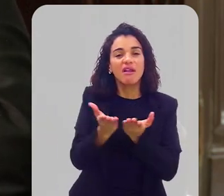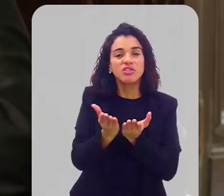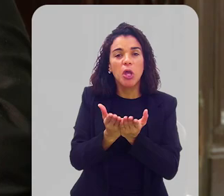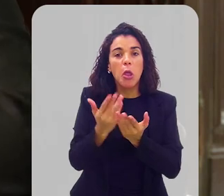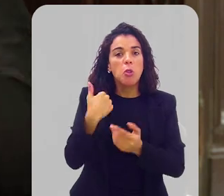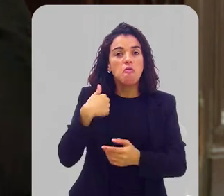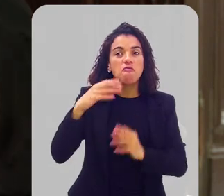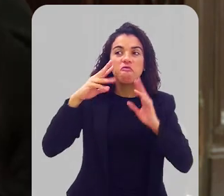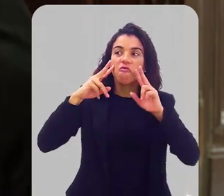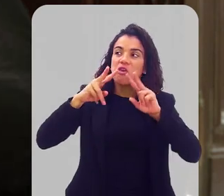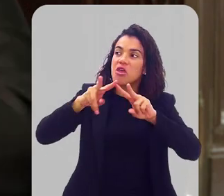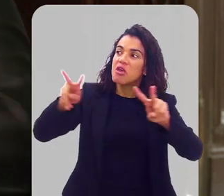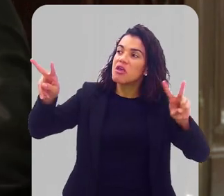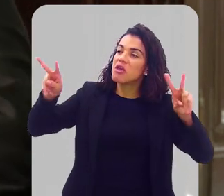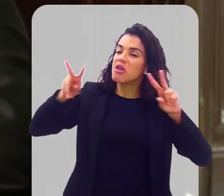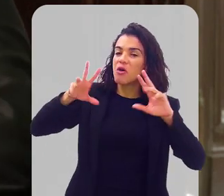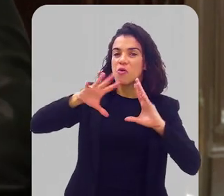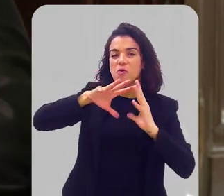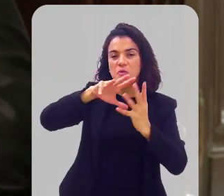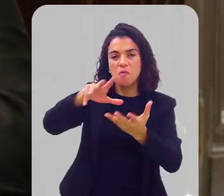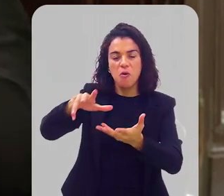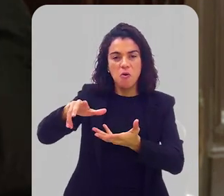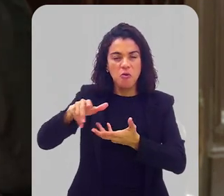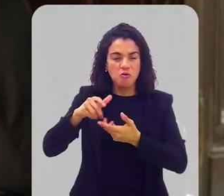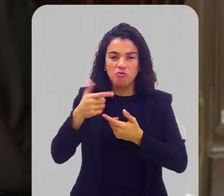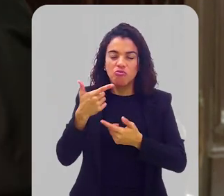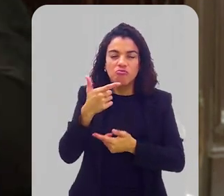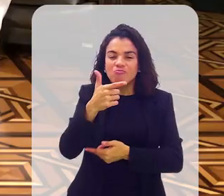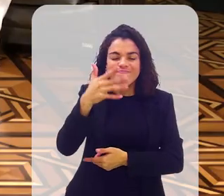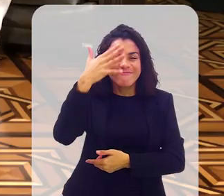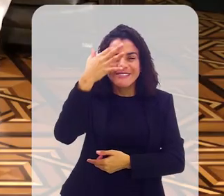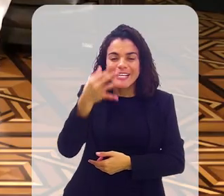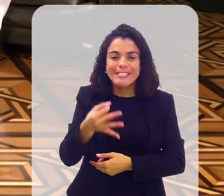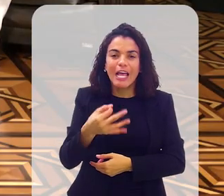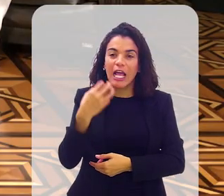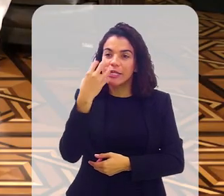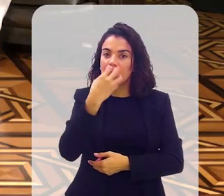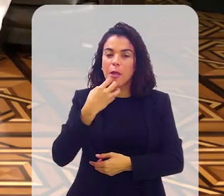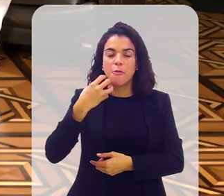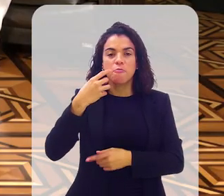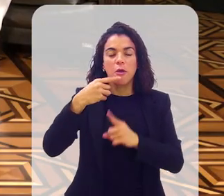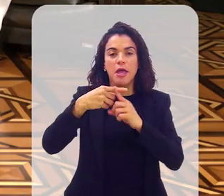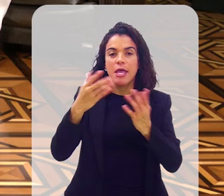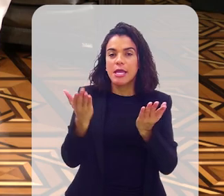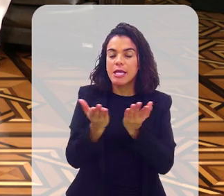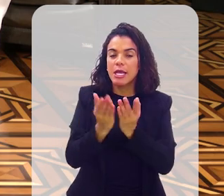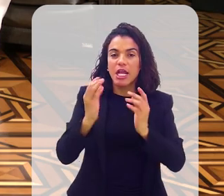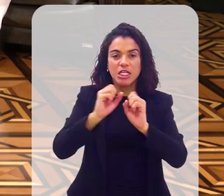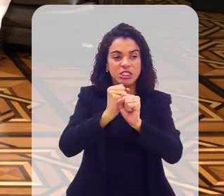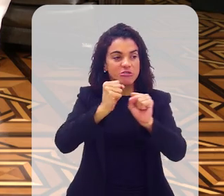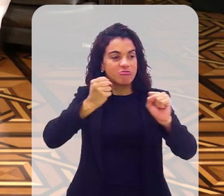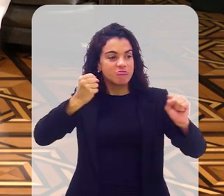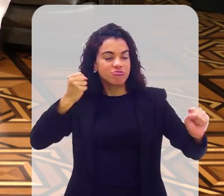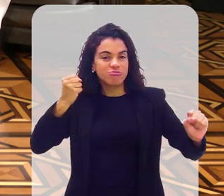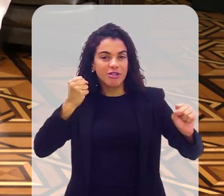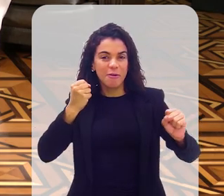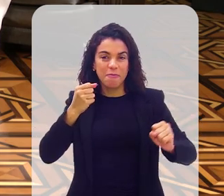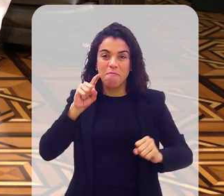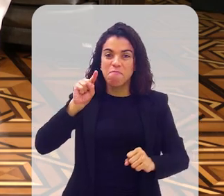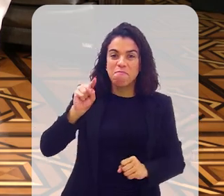ali. Eu não tinha amplitude, sabe? Eu não tinha a visão macro do processo. De cantar numa igreja grande. Meu Deus!